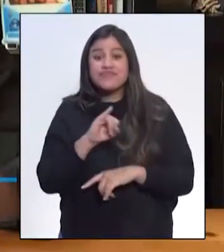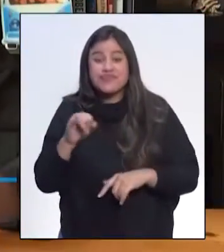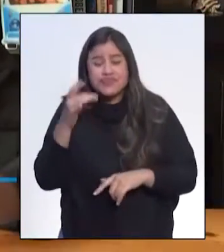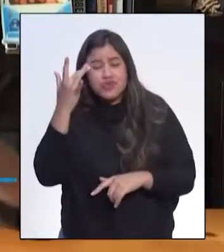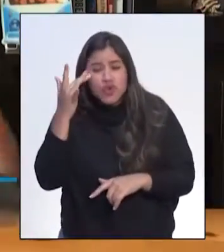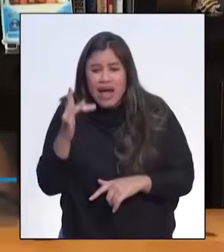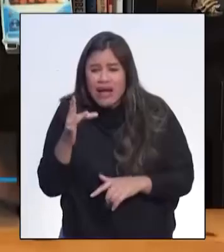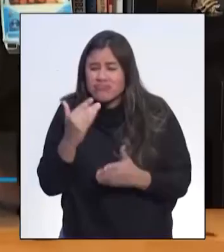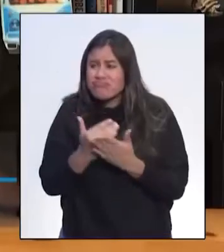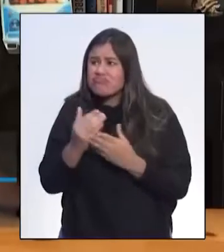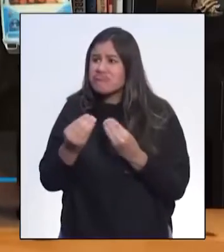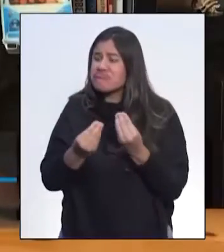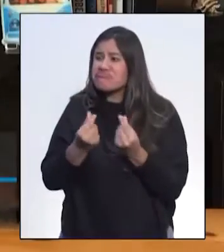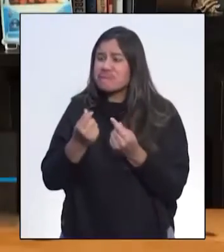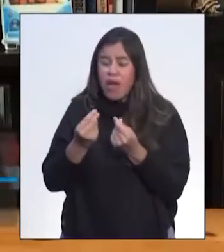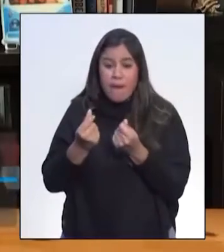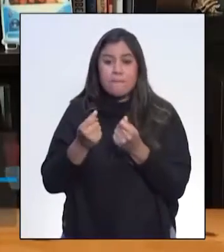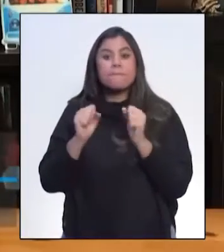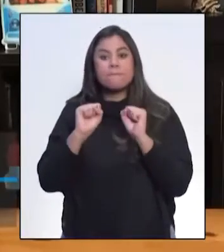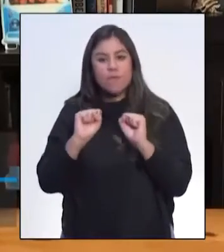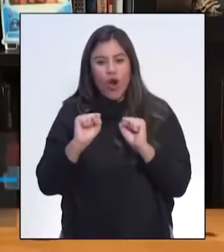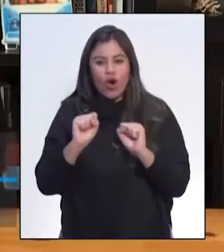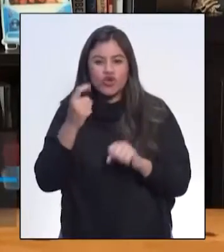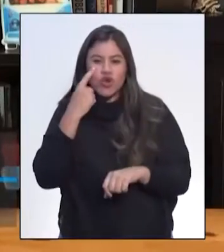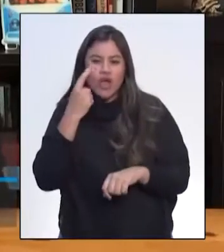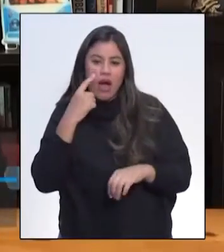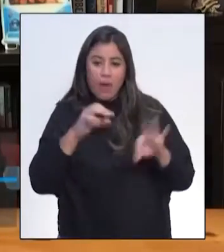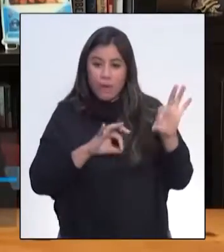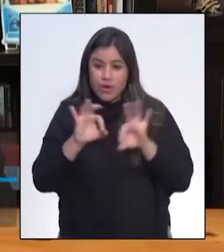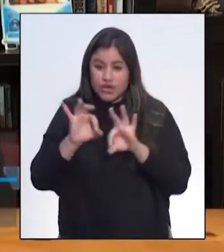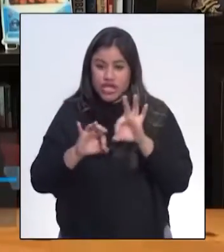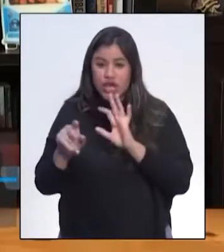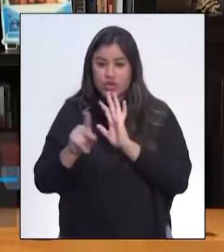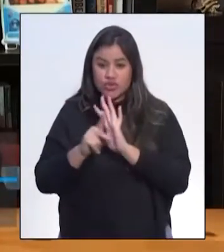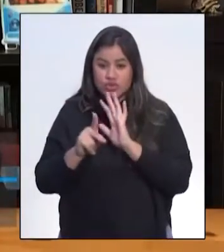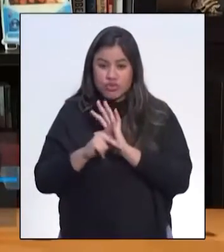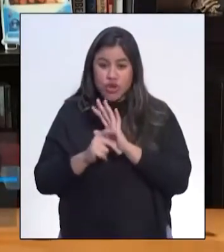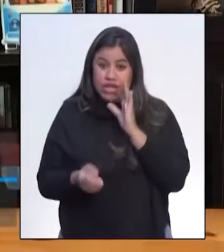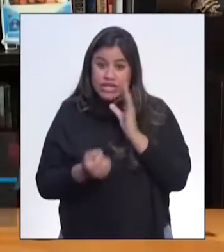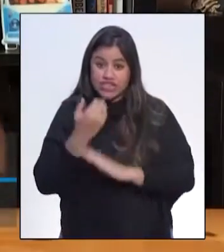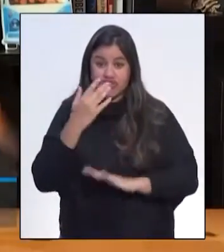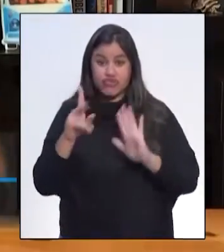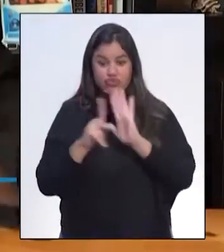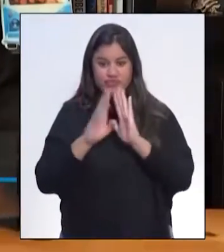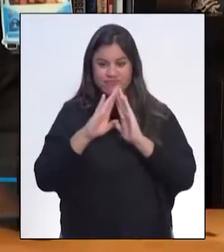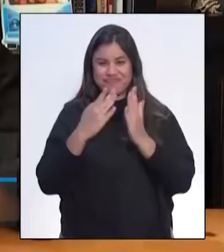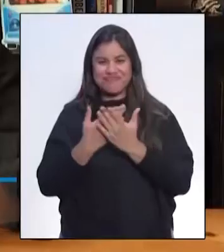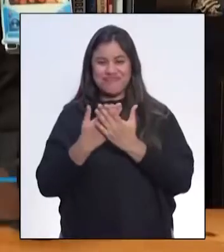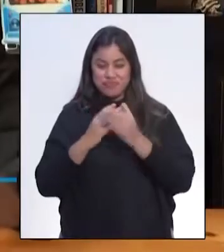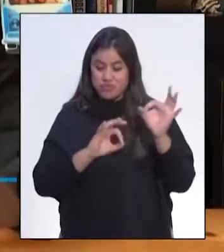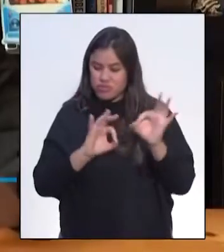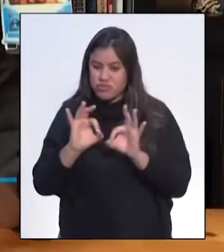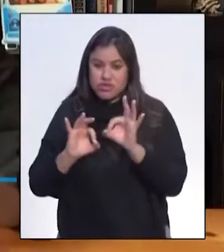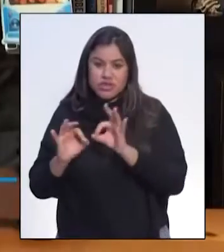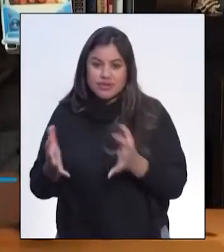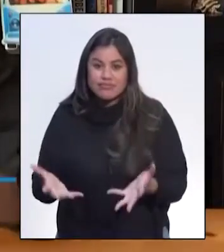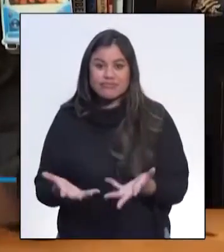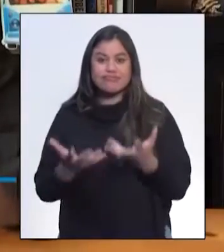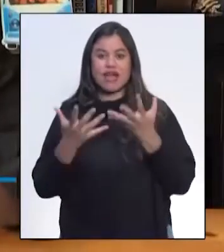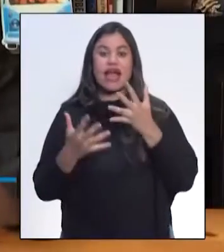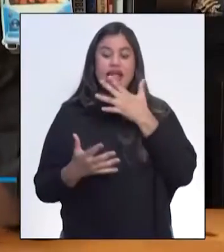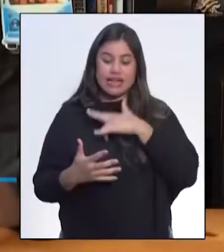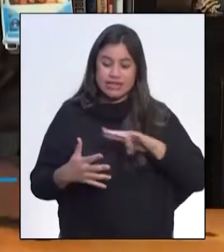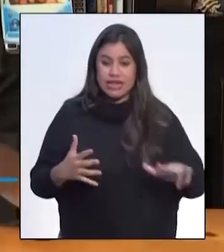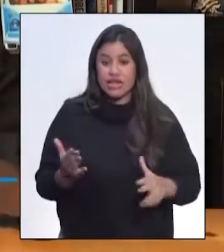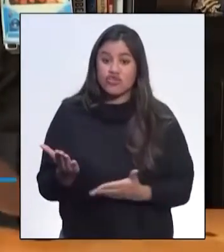onde começar, vale dar uma espiada em um projeto super bacana chamado Criativos da Escola. Esse projeto encoraja crianças